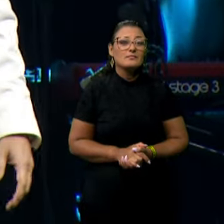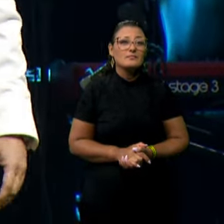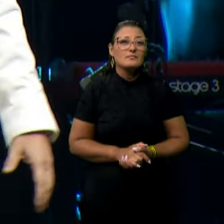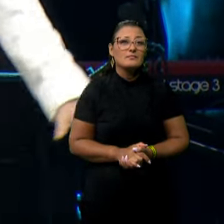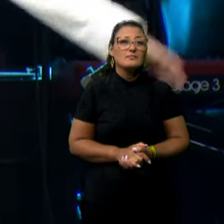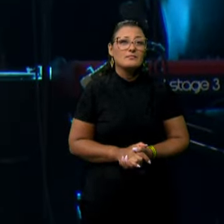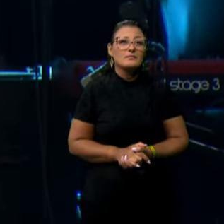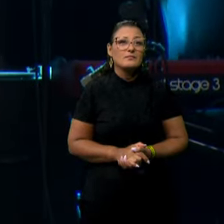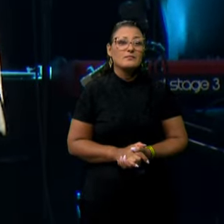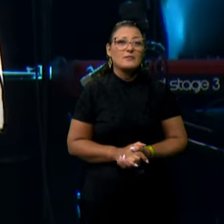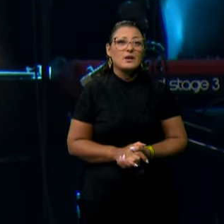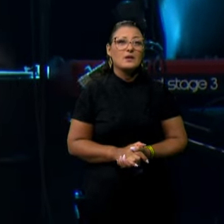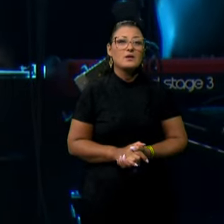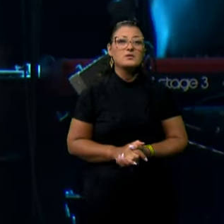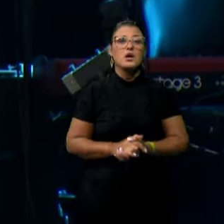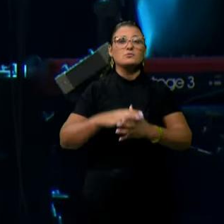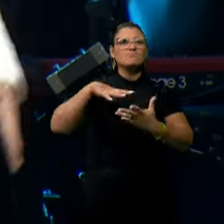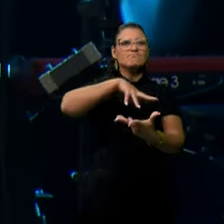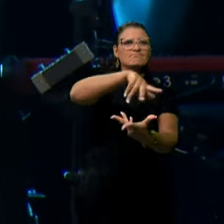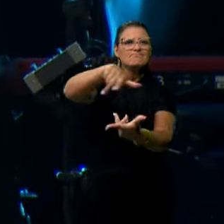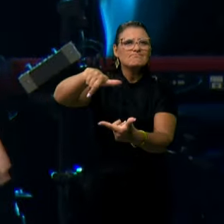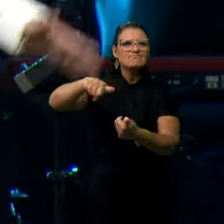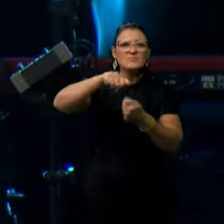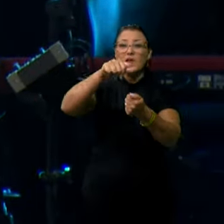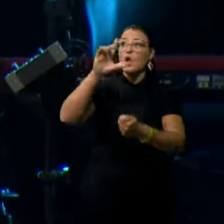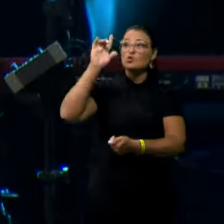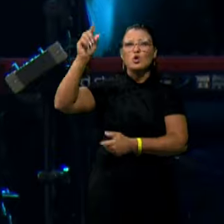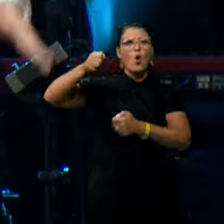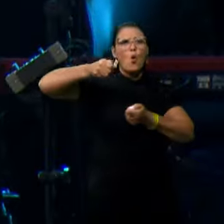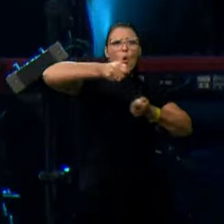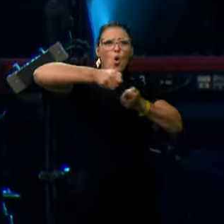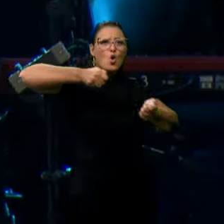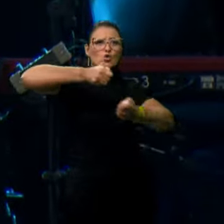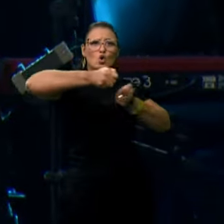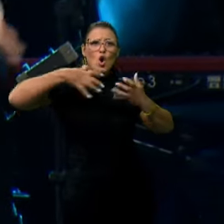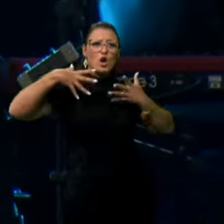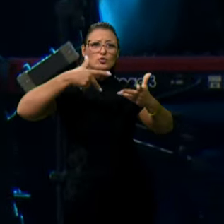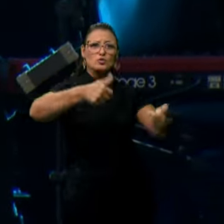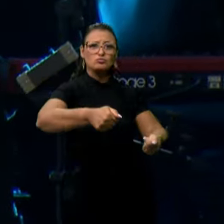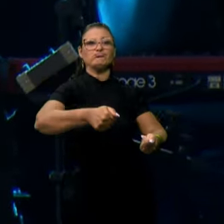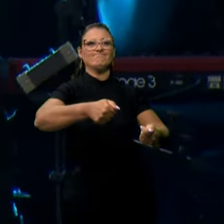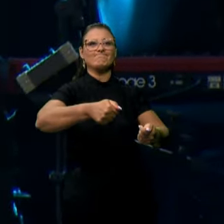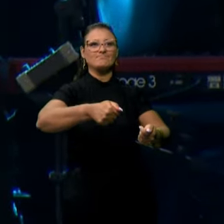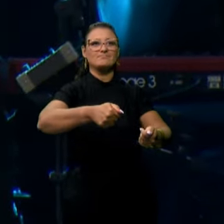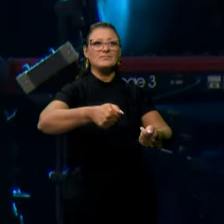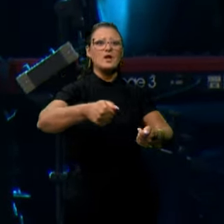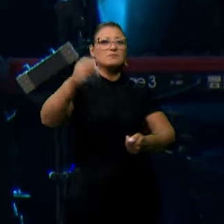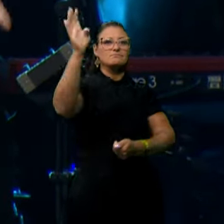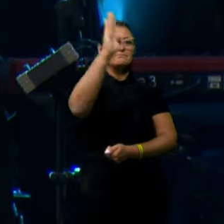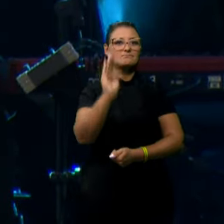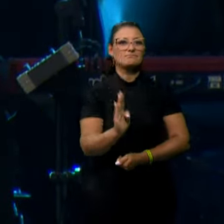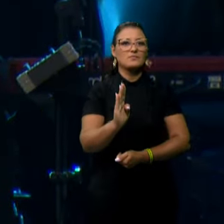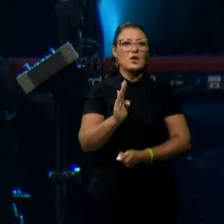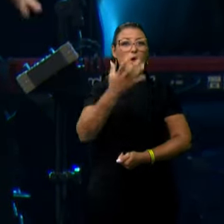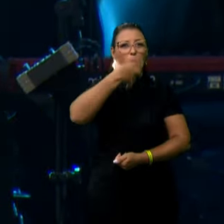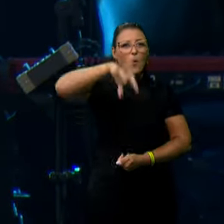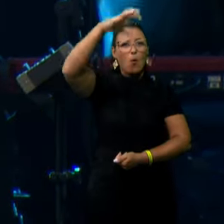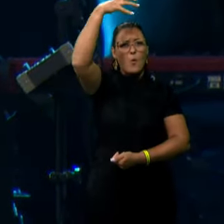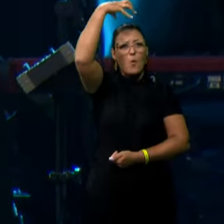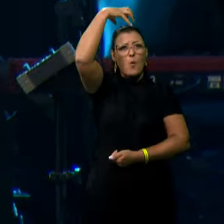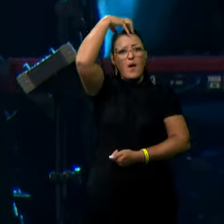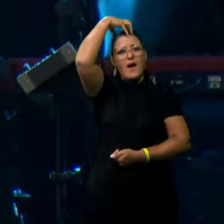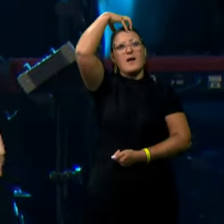para estabelecer no universo o seu ordem e a sua autoridade as ação estão os reinos